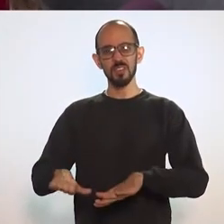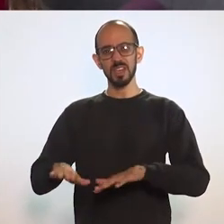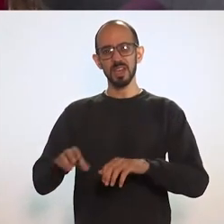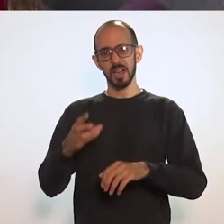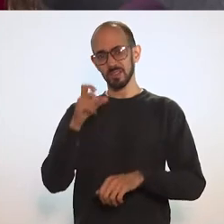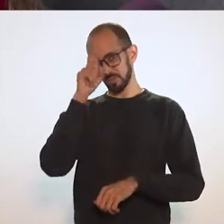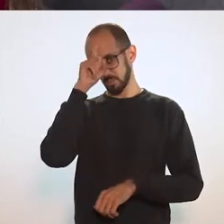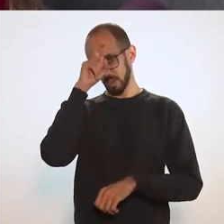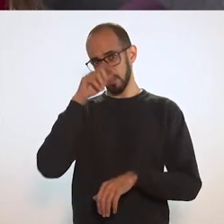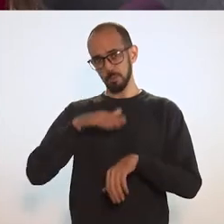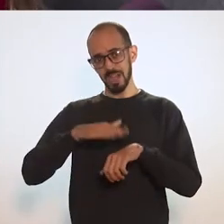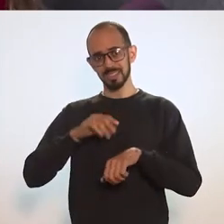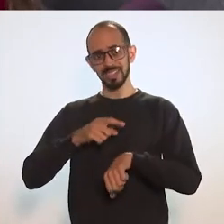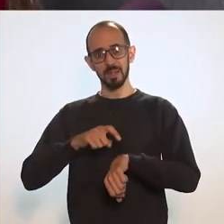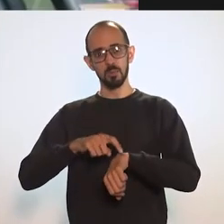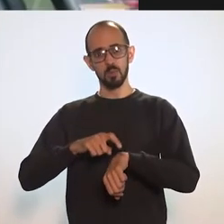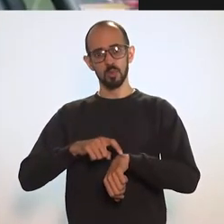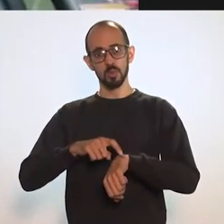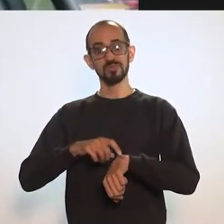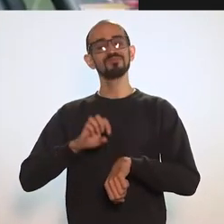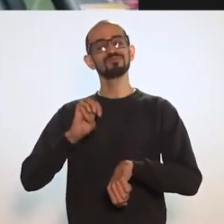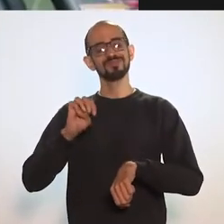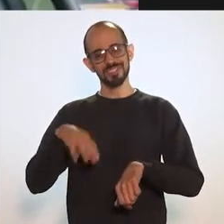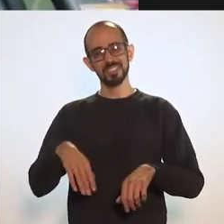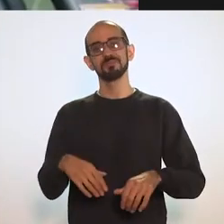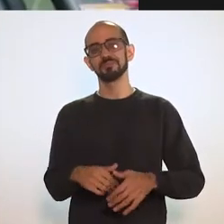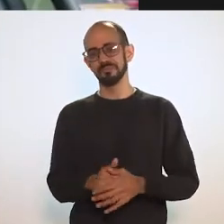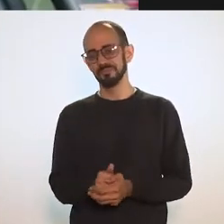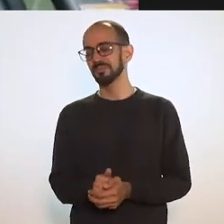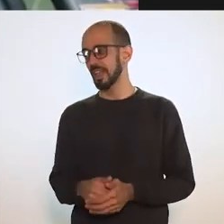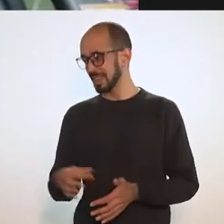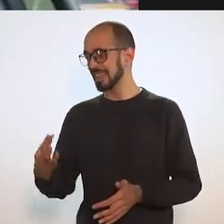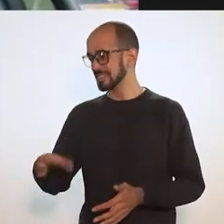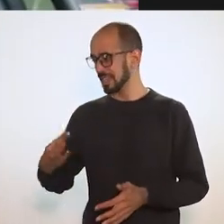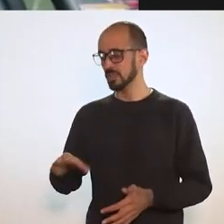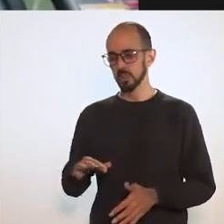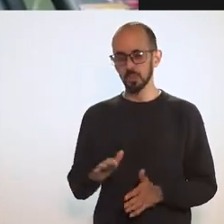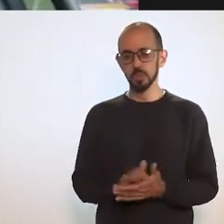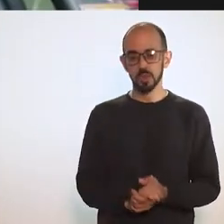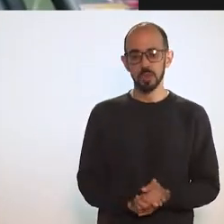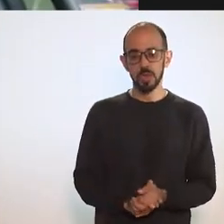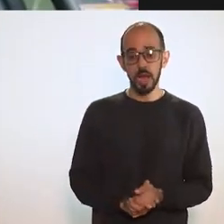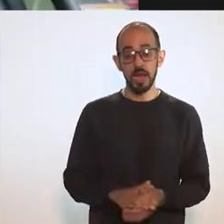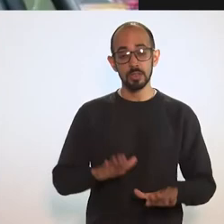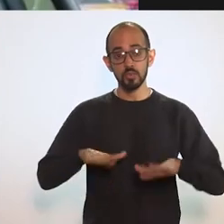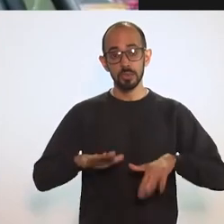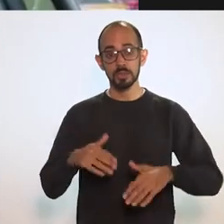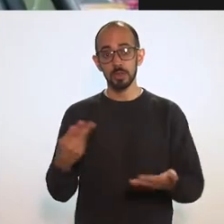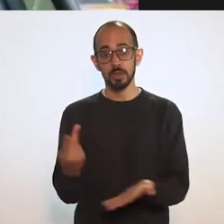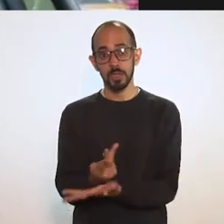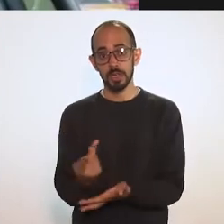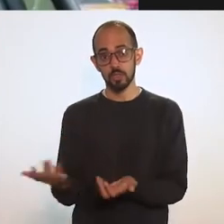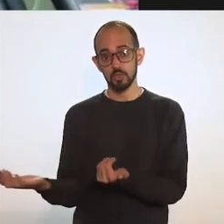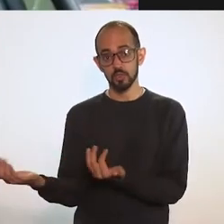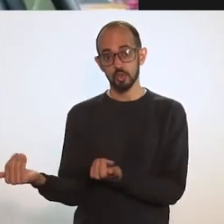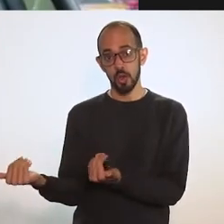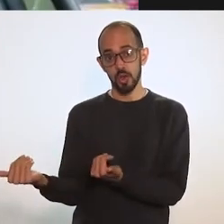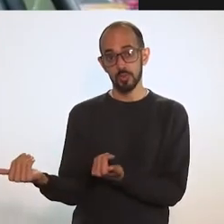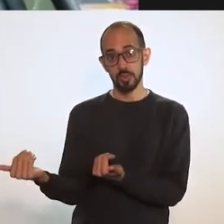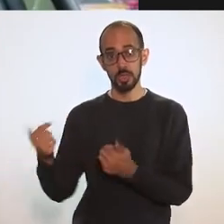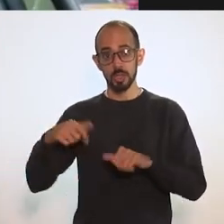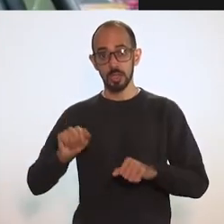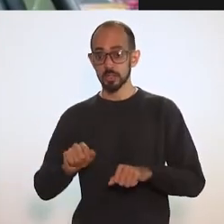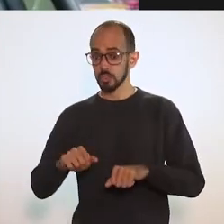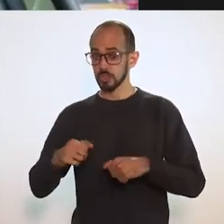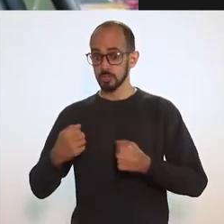longo? Exatamente, exatamente. Inclusive, o grau de investimento é muito maior numa pessoa mais jovem, a gente vai tentar tudo até o final.